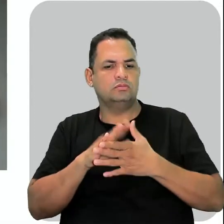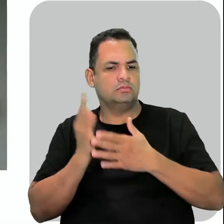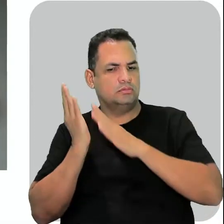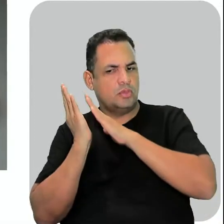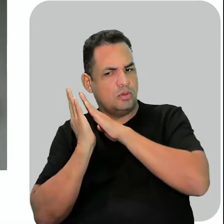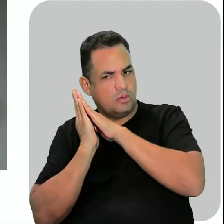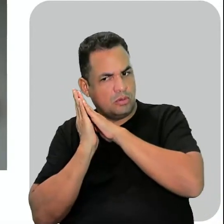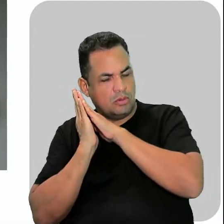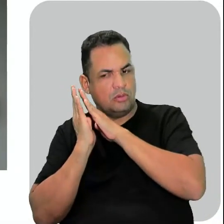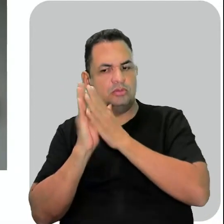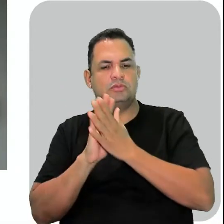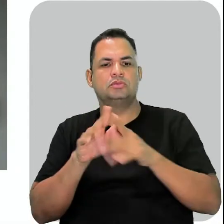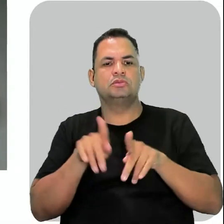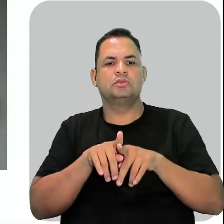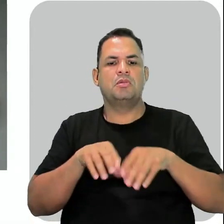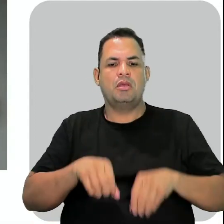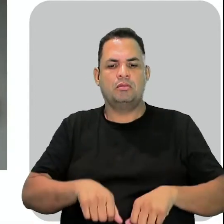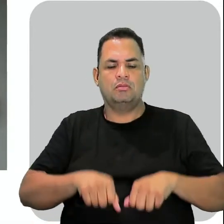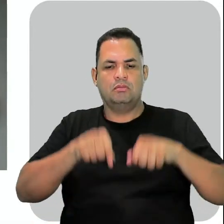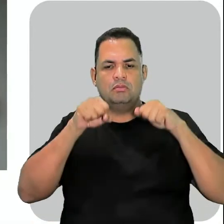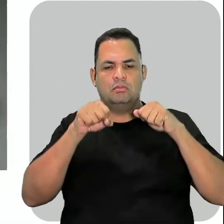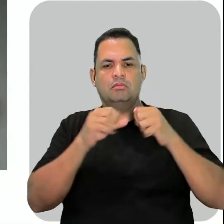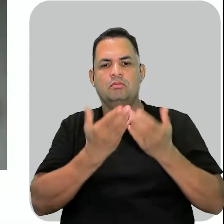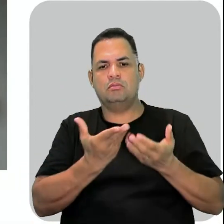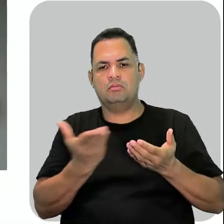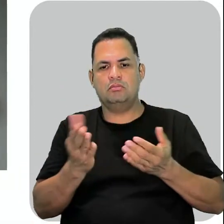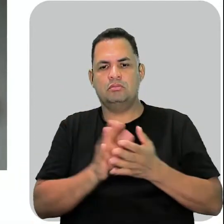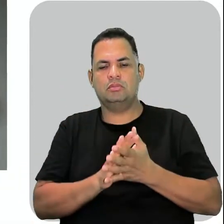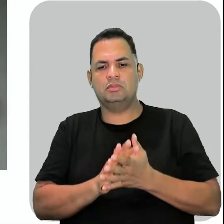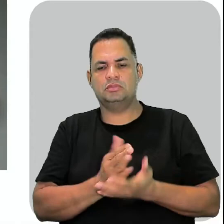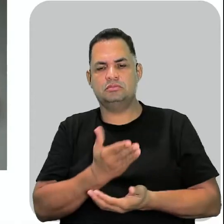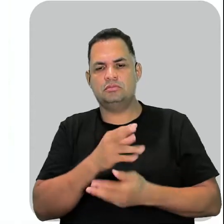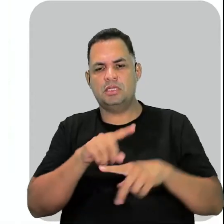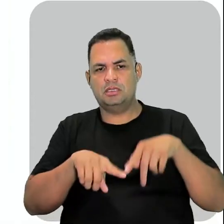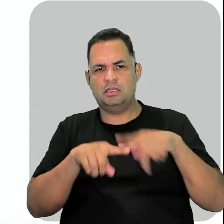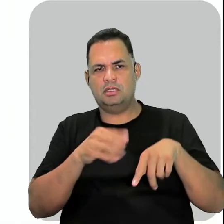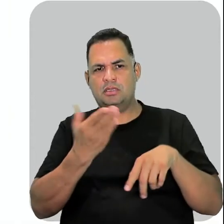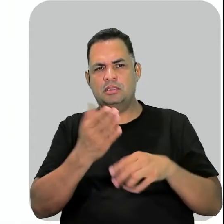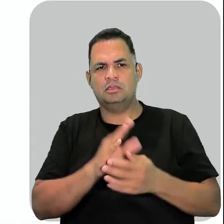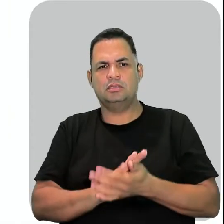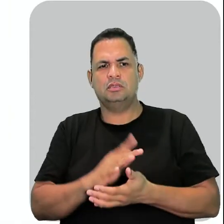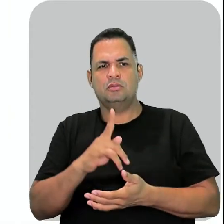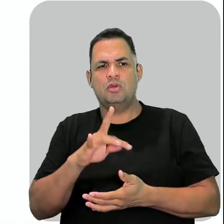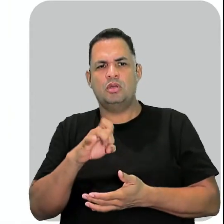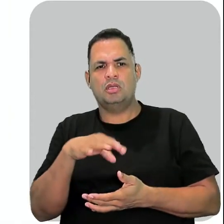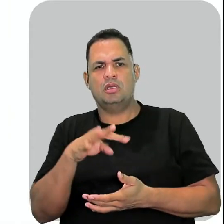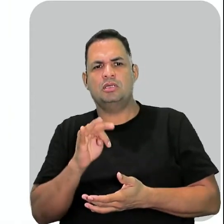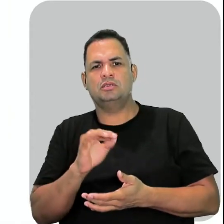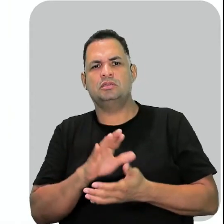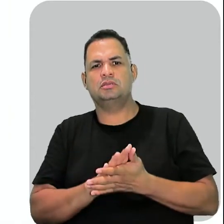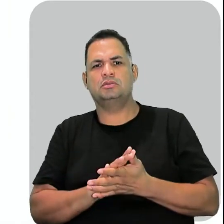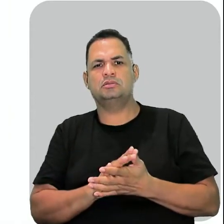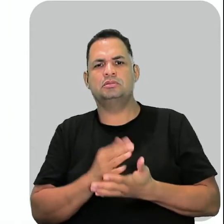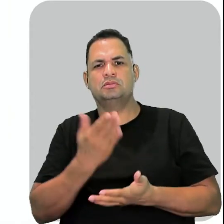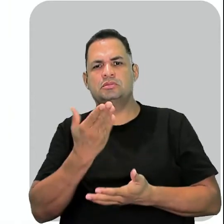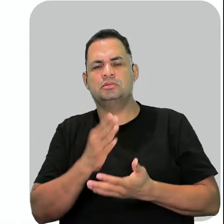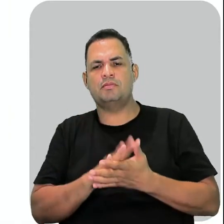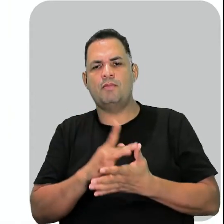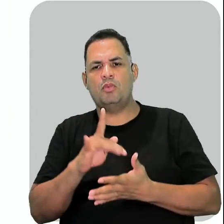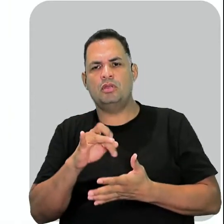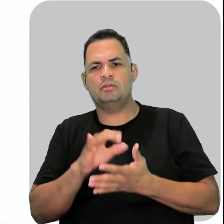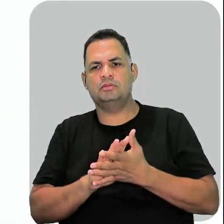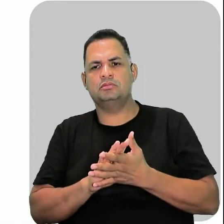travesseiro, cobertor, nós temos aqui essa fibra. E o poliéster? Ela é uma fibra de